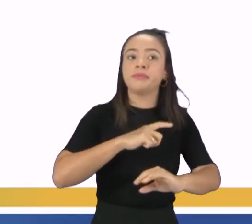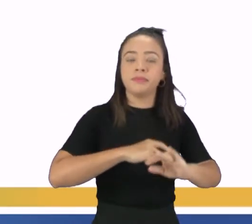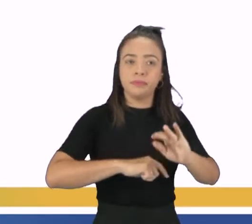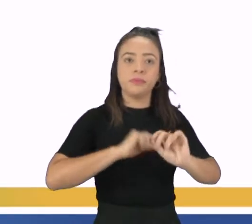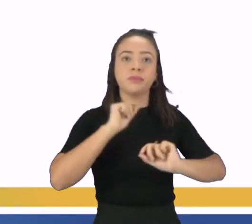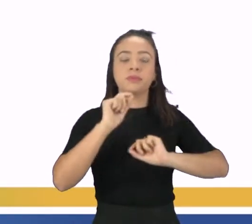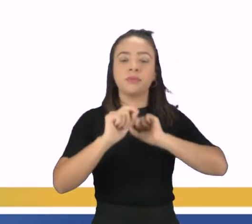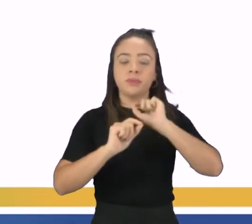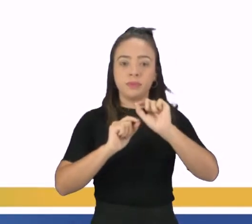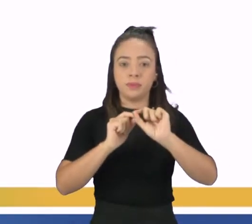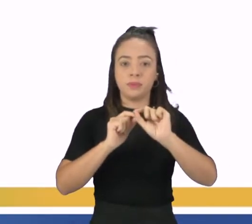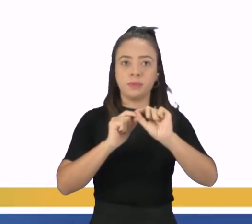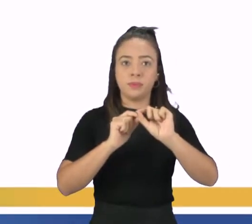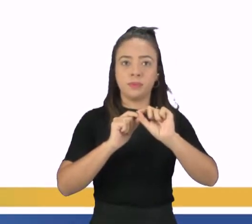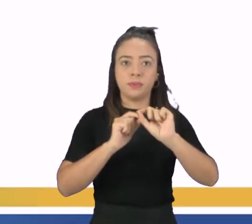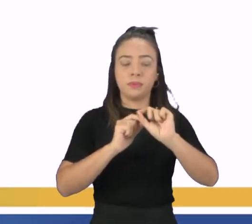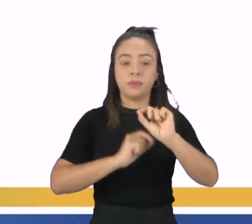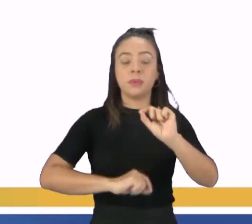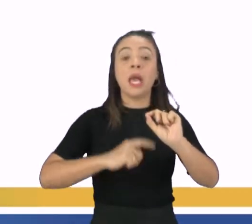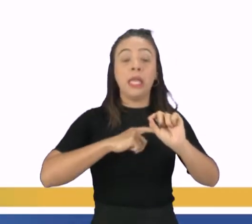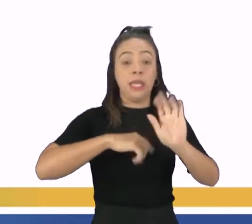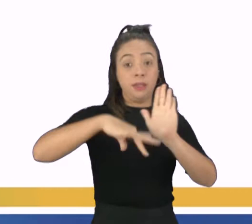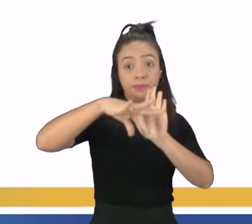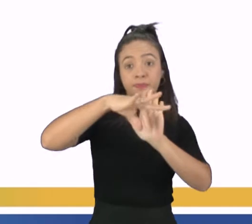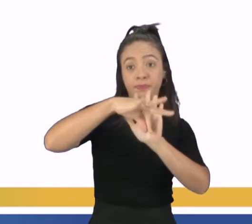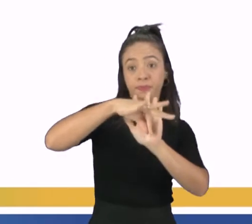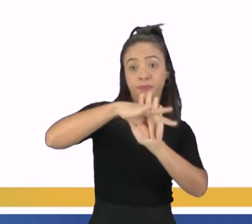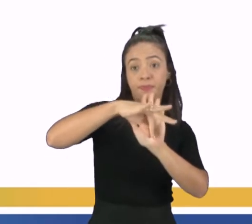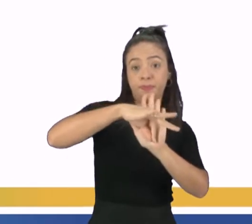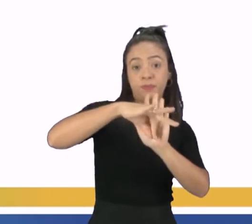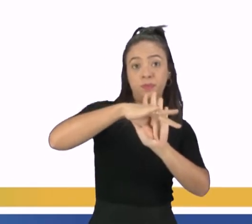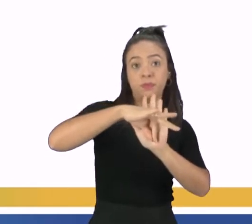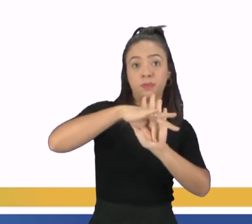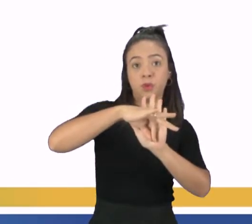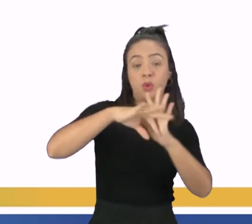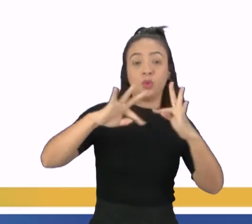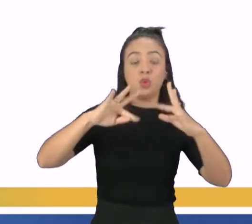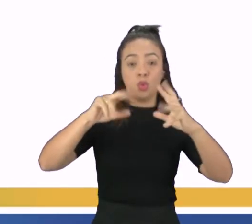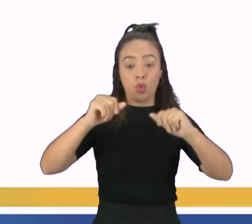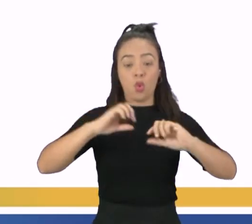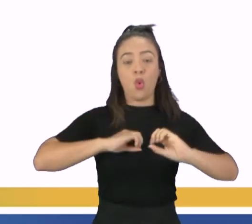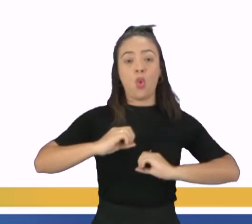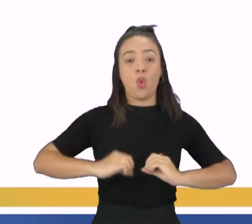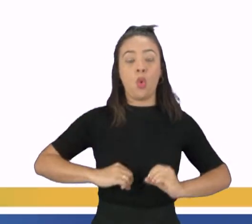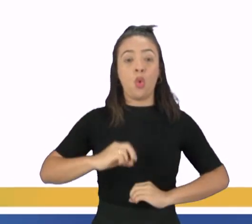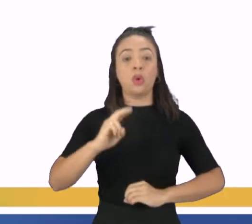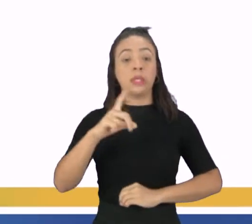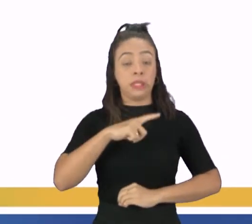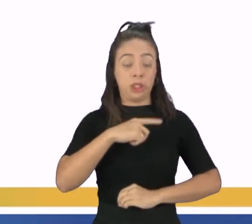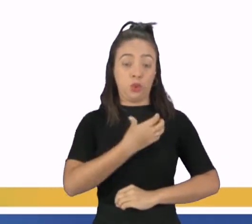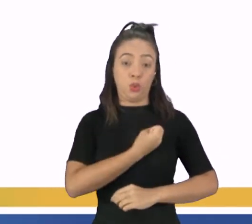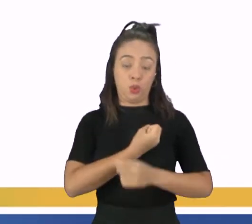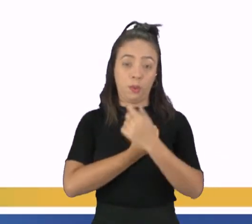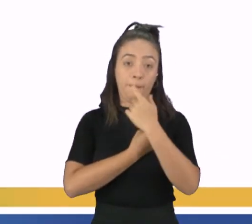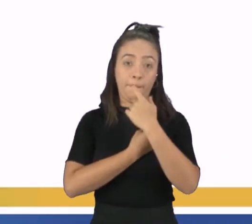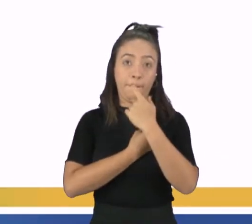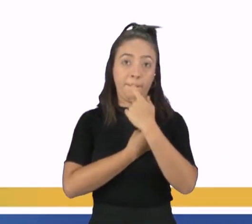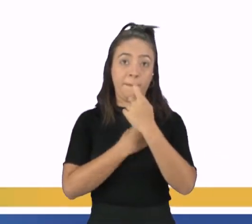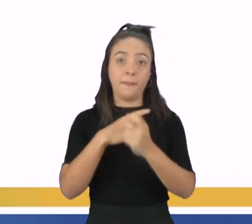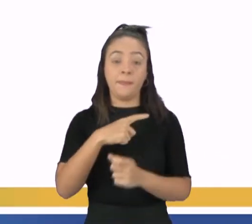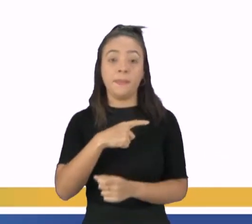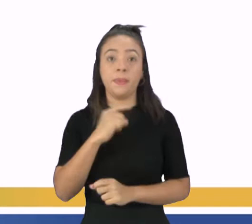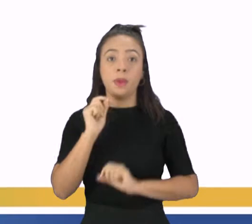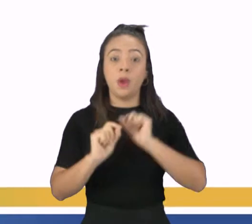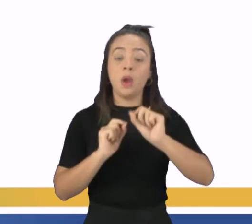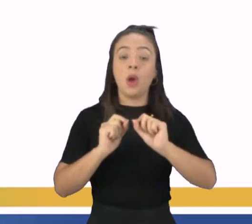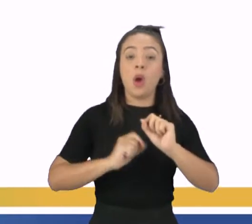tem o aparelho reprodutor feminino, né, com os órgãos numerados, né? Ali nessa imagem estão os